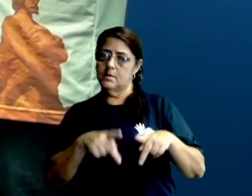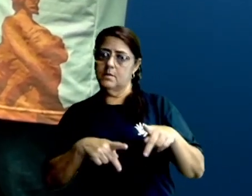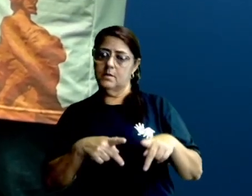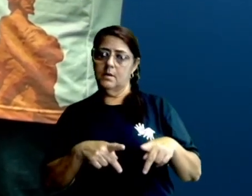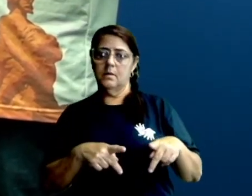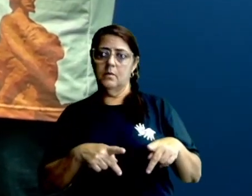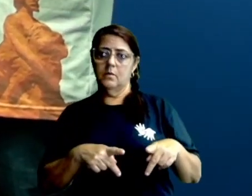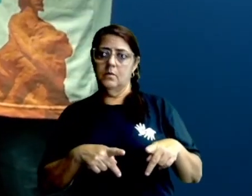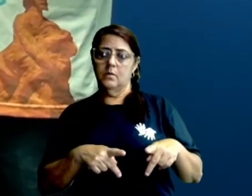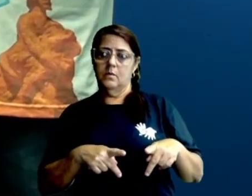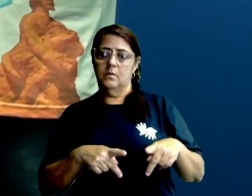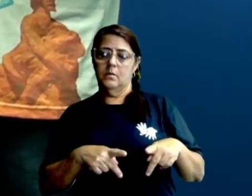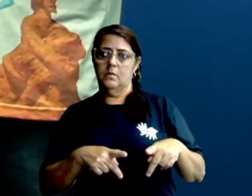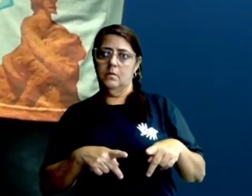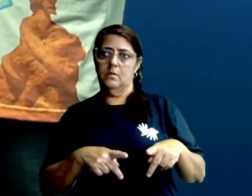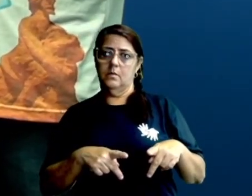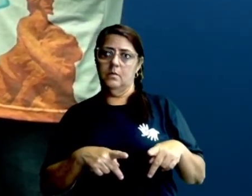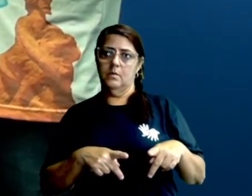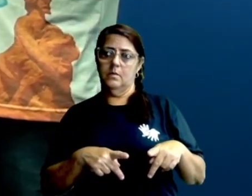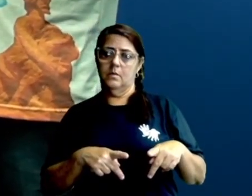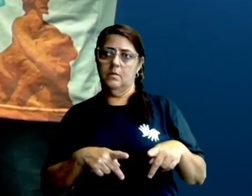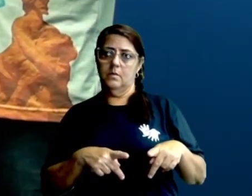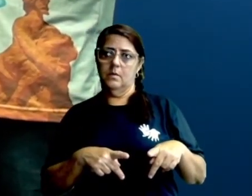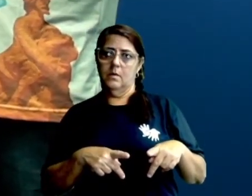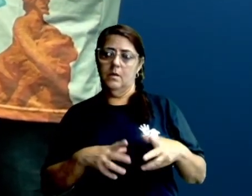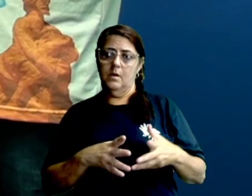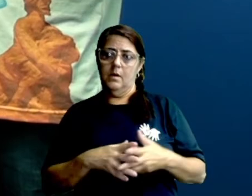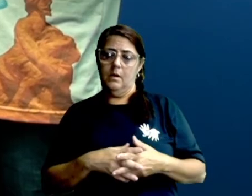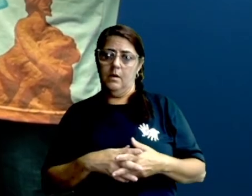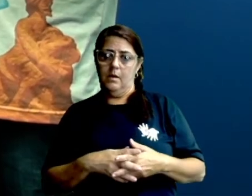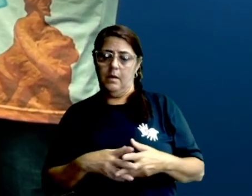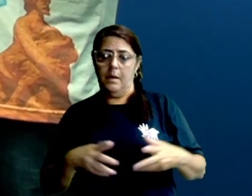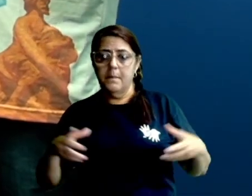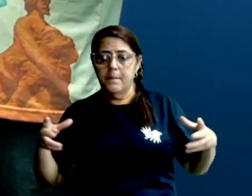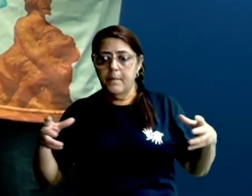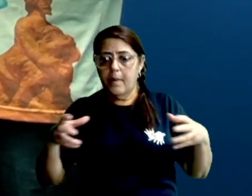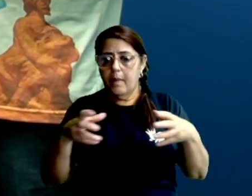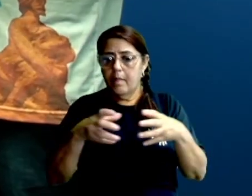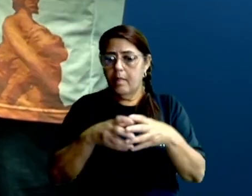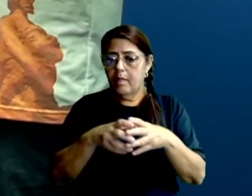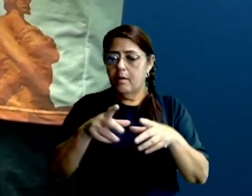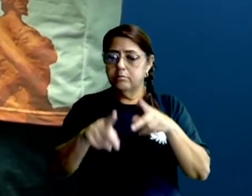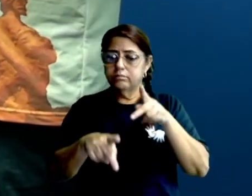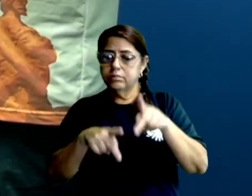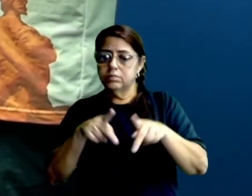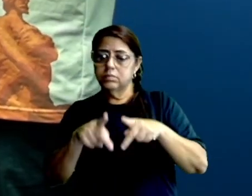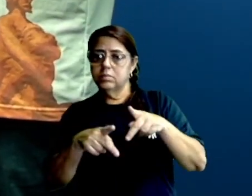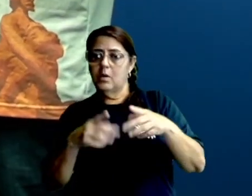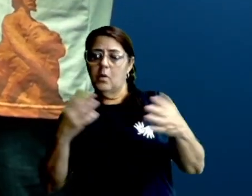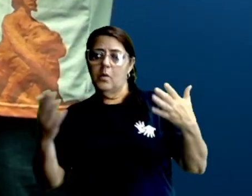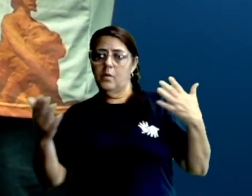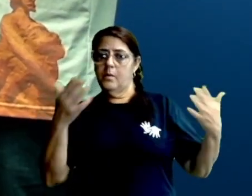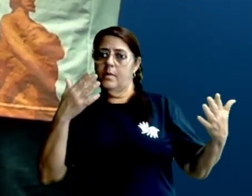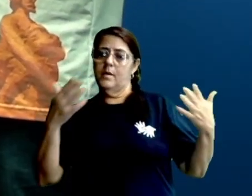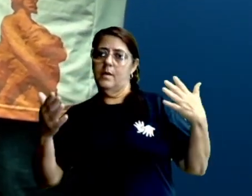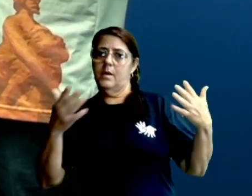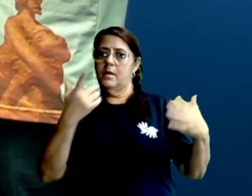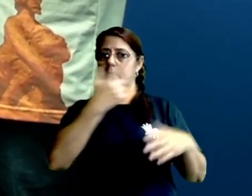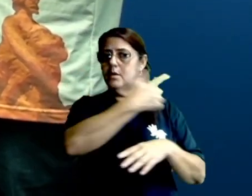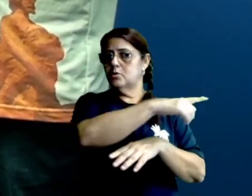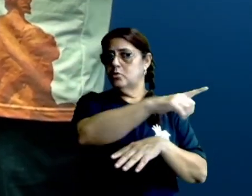ela é pouco representativa, no caso, assim, em quantidade, quando comparada